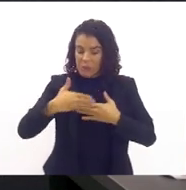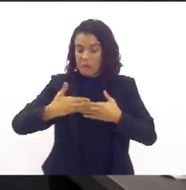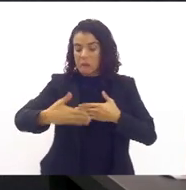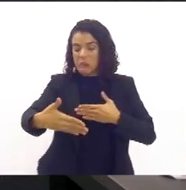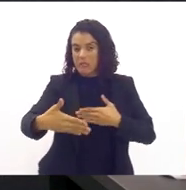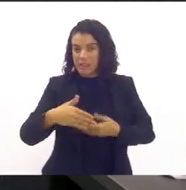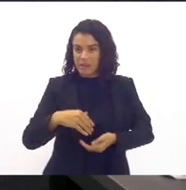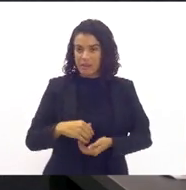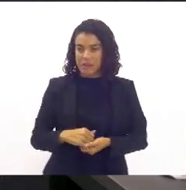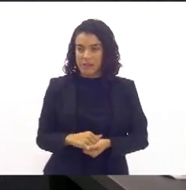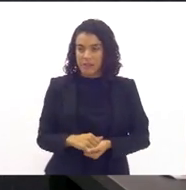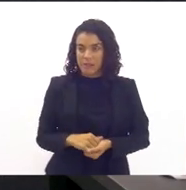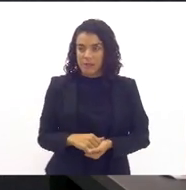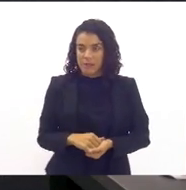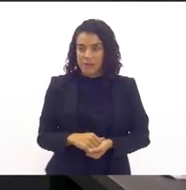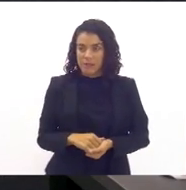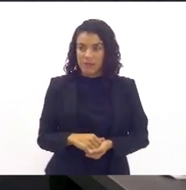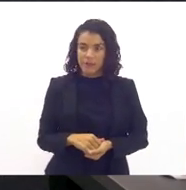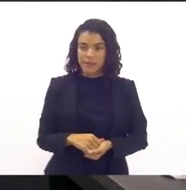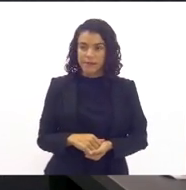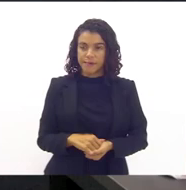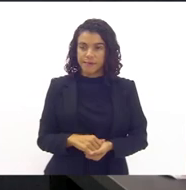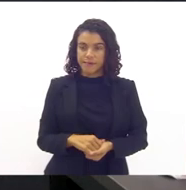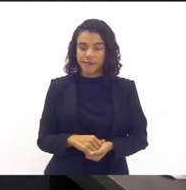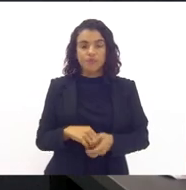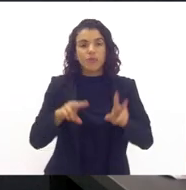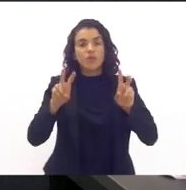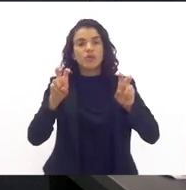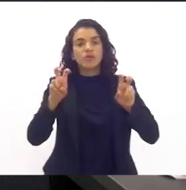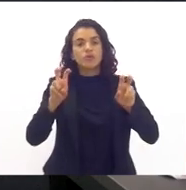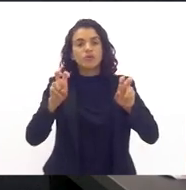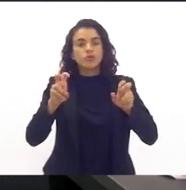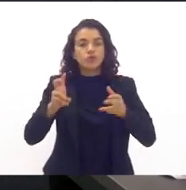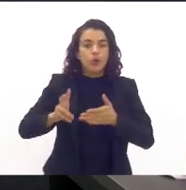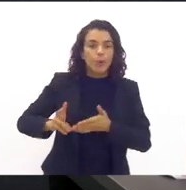próximo quadrimestre? Assim, com relação à receita.